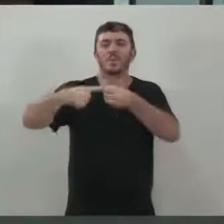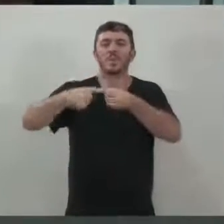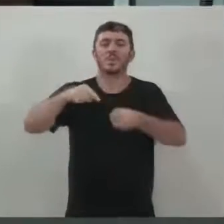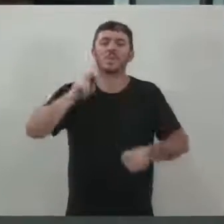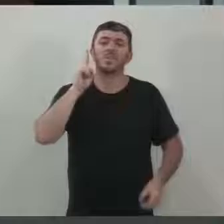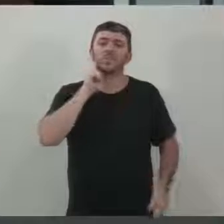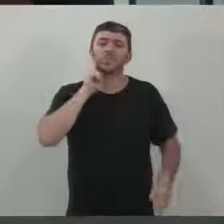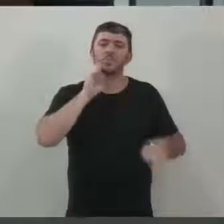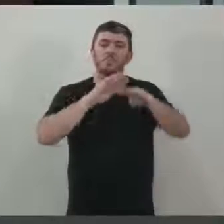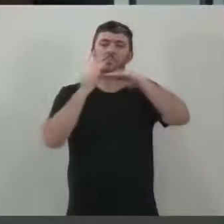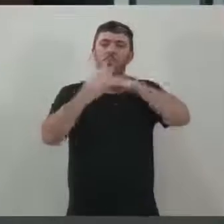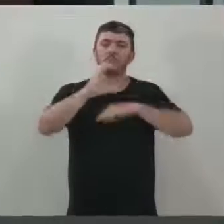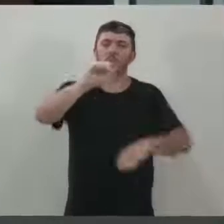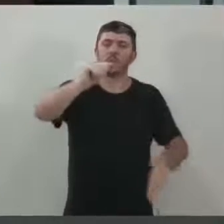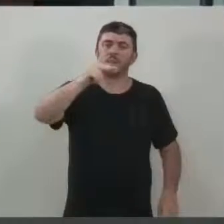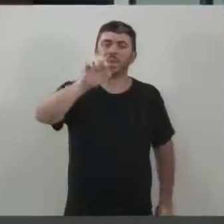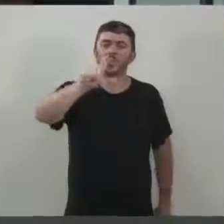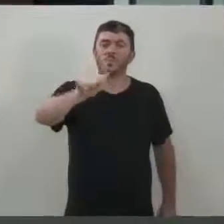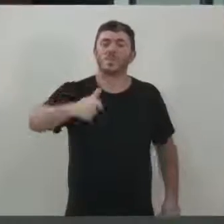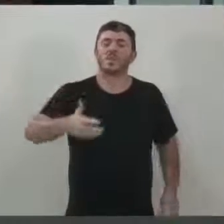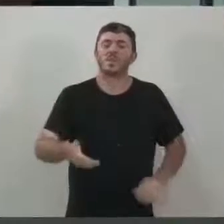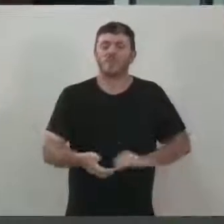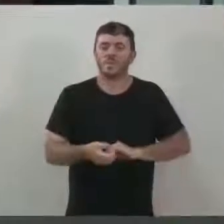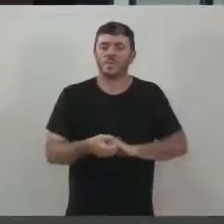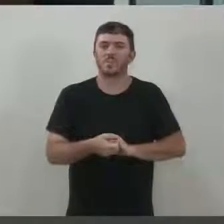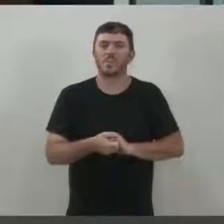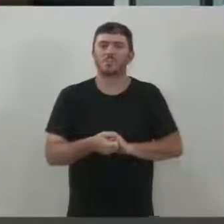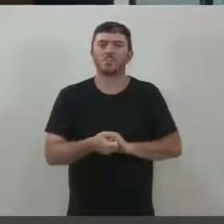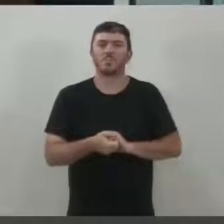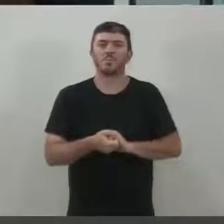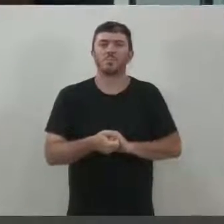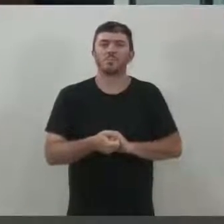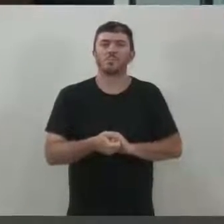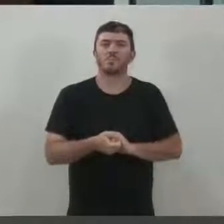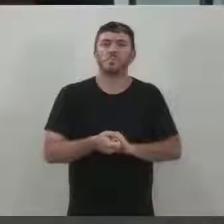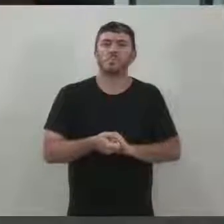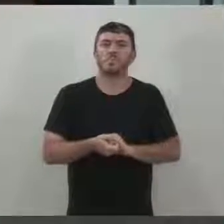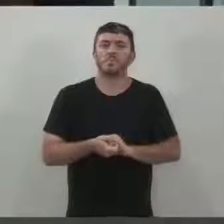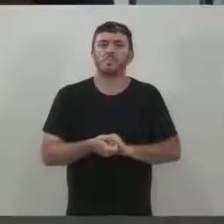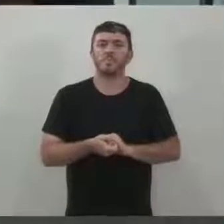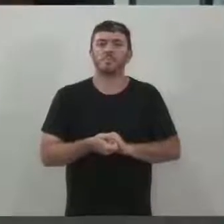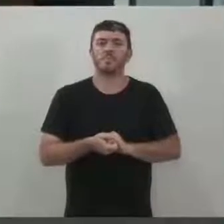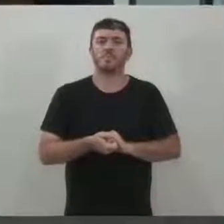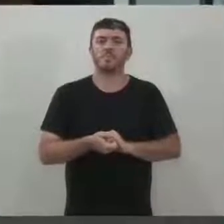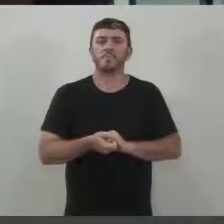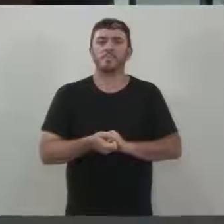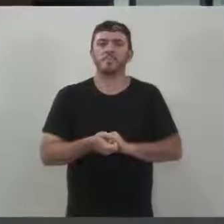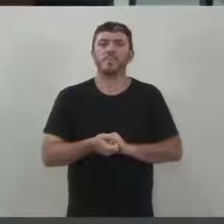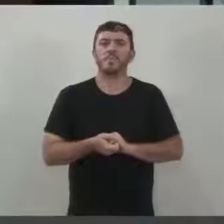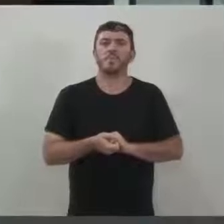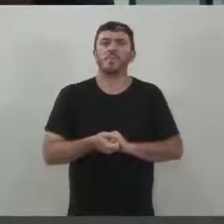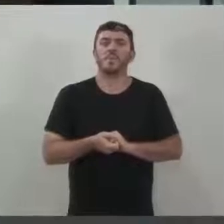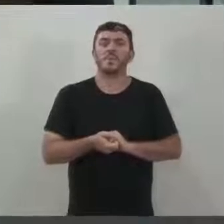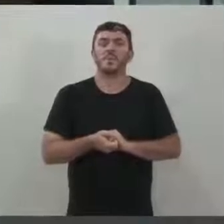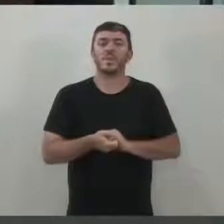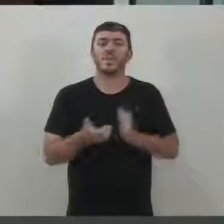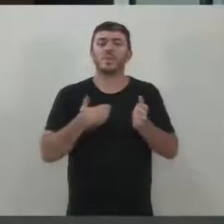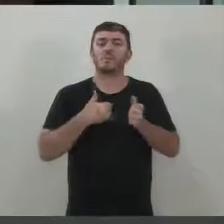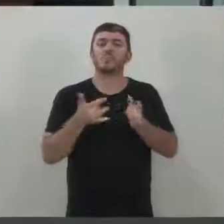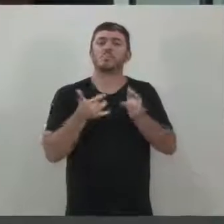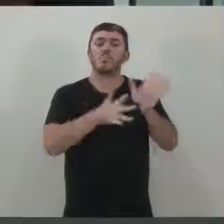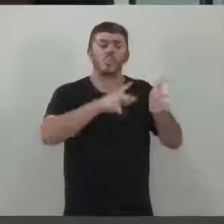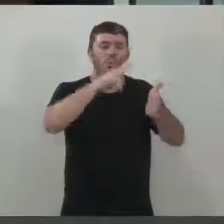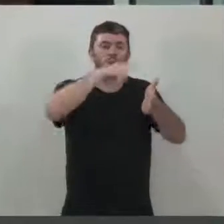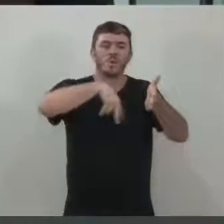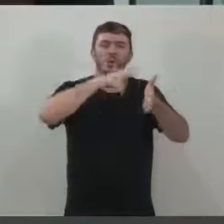Capela. Encaminhe-se. É só, senhor presidente. E eu requero a dispensa